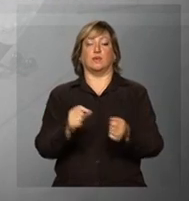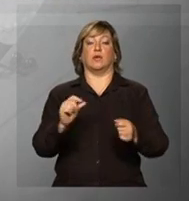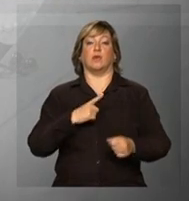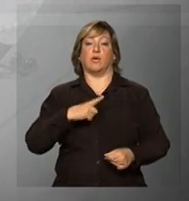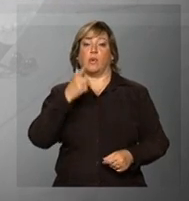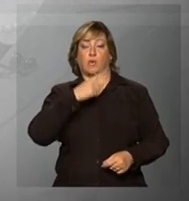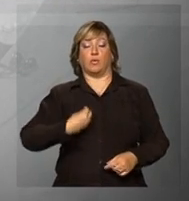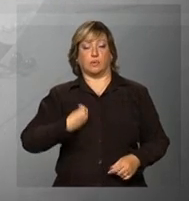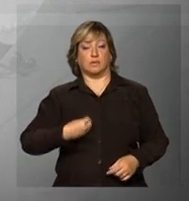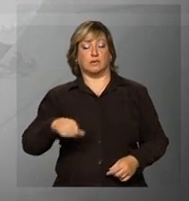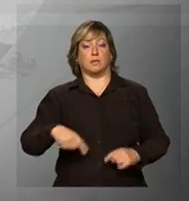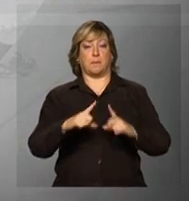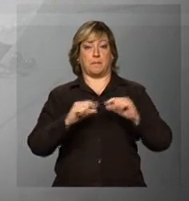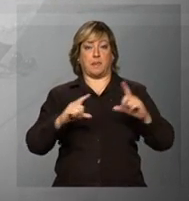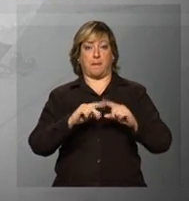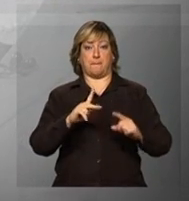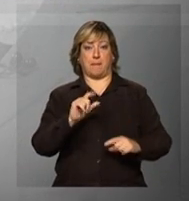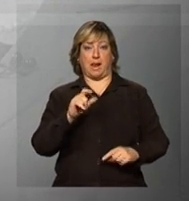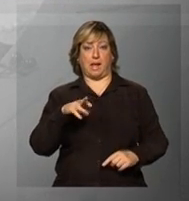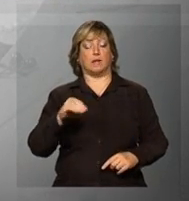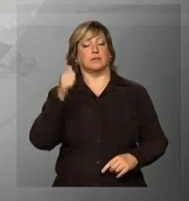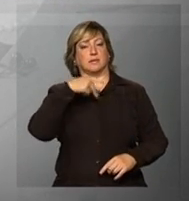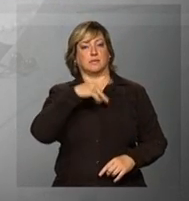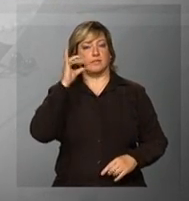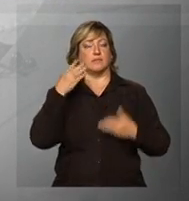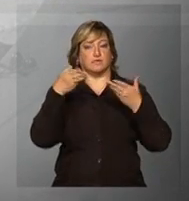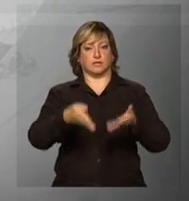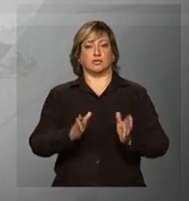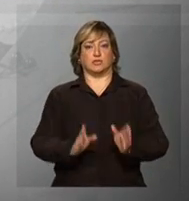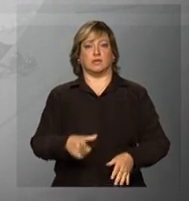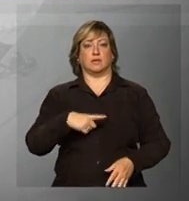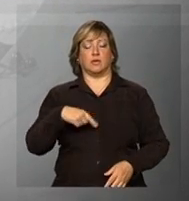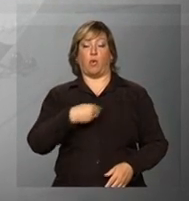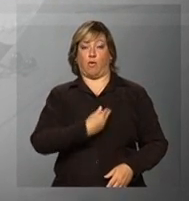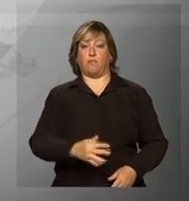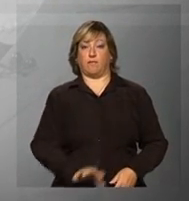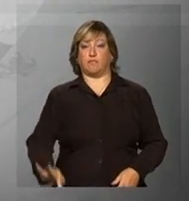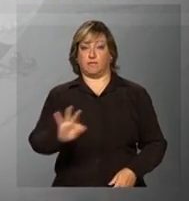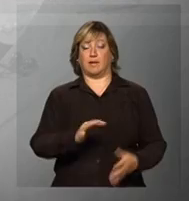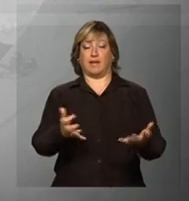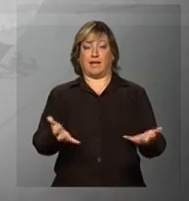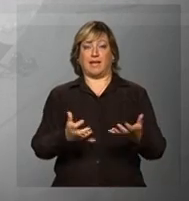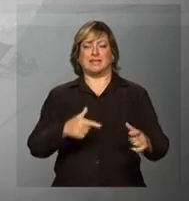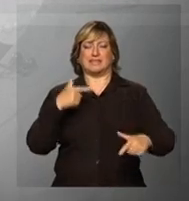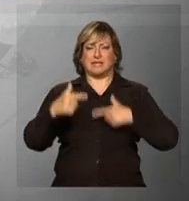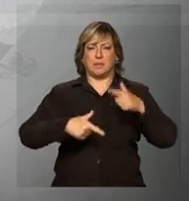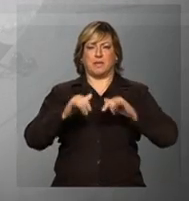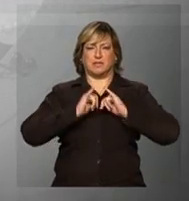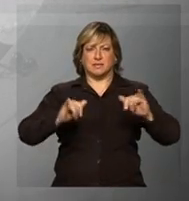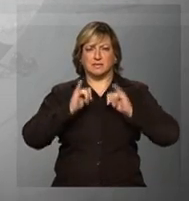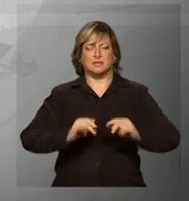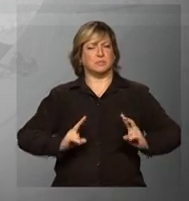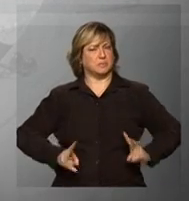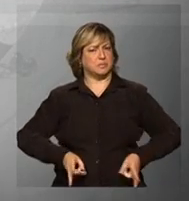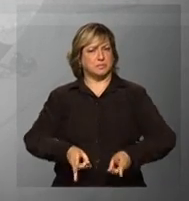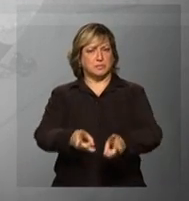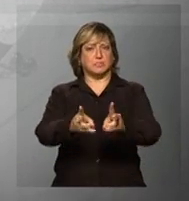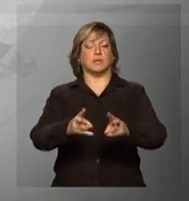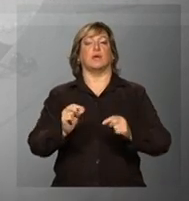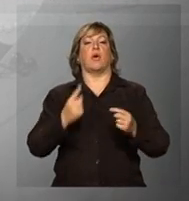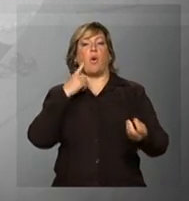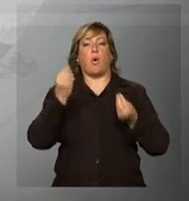realizada no Palácio do Planalto teve a participação da presidenta Dilma Rousseff. O governo federal pretende fazer uma campanha permanente